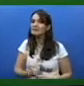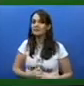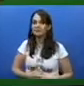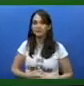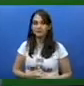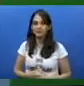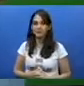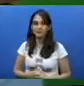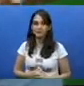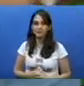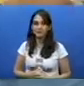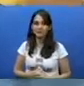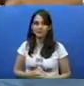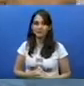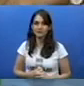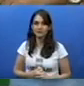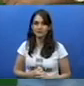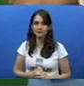nasalização.